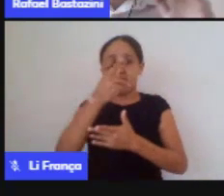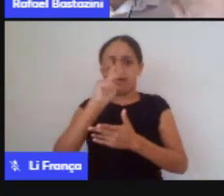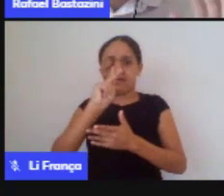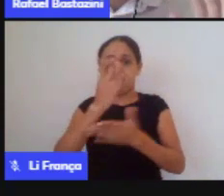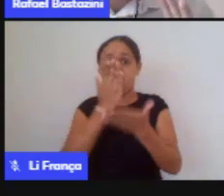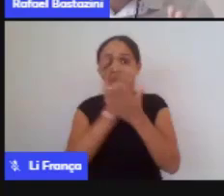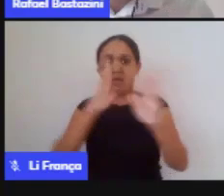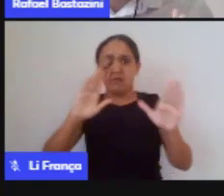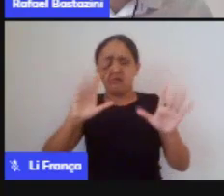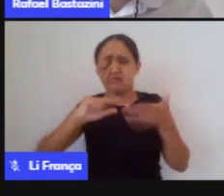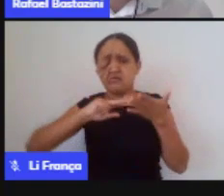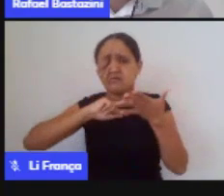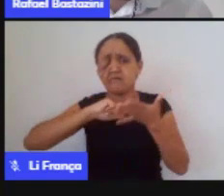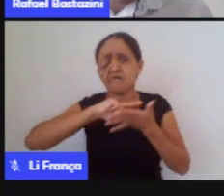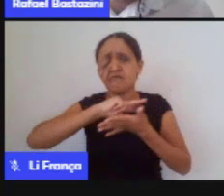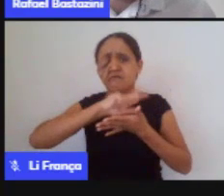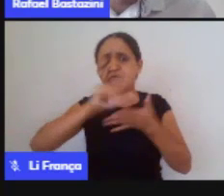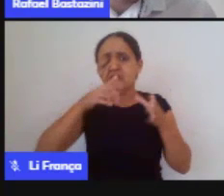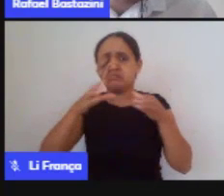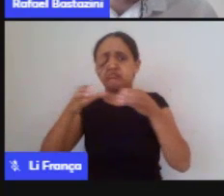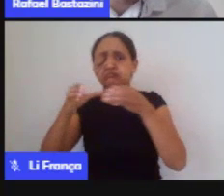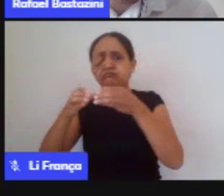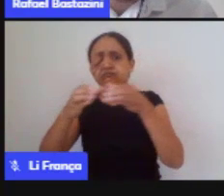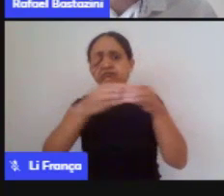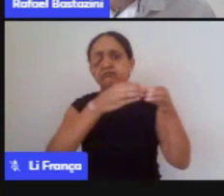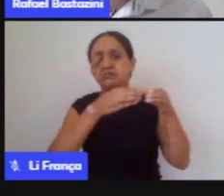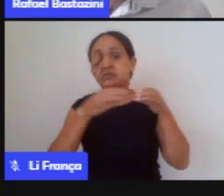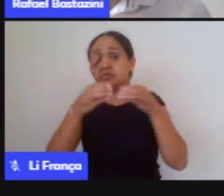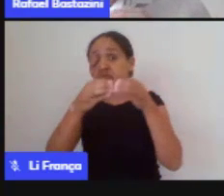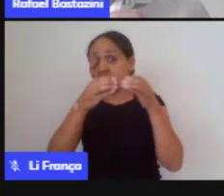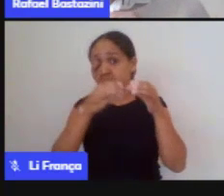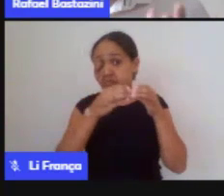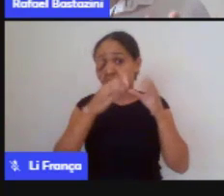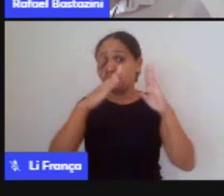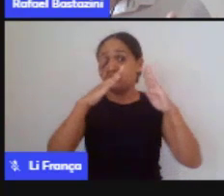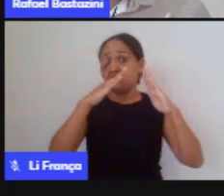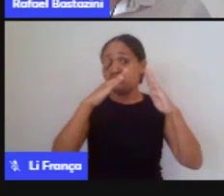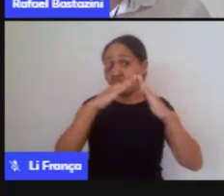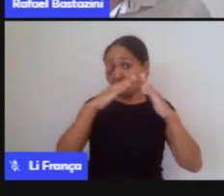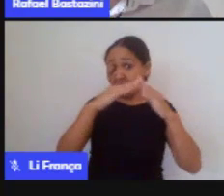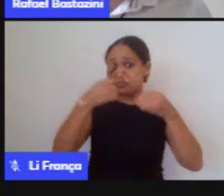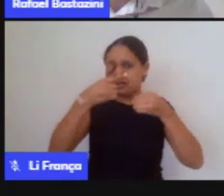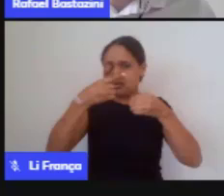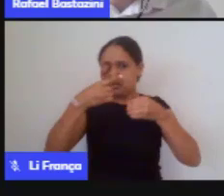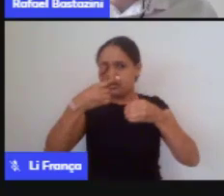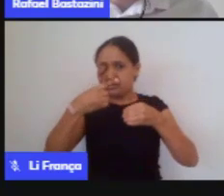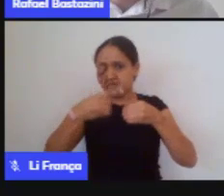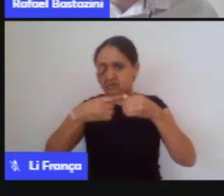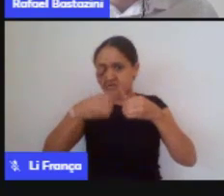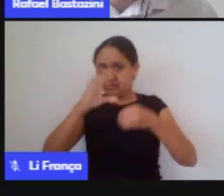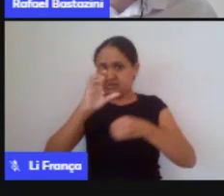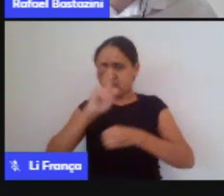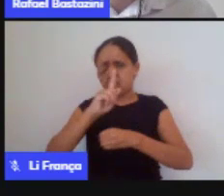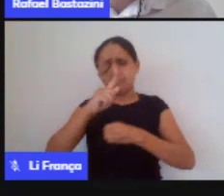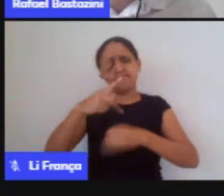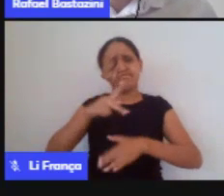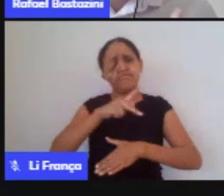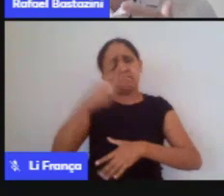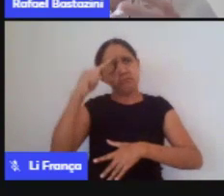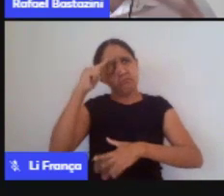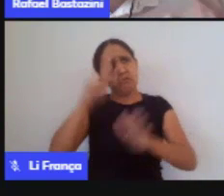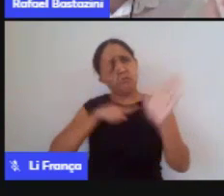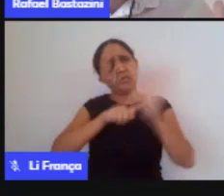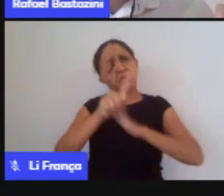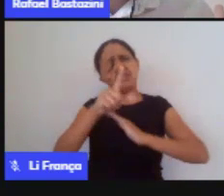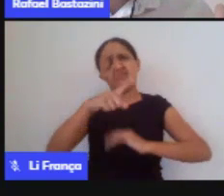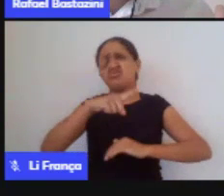de enormes conjuntos habitacionais na cidade. Vocês devem estar se perguntando, professor, mas então foi bom, né? Porque